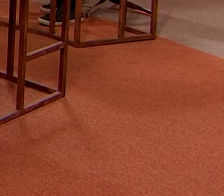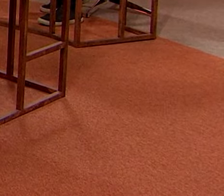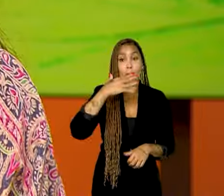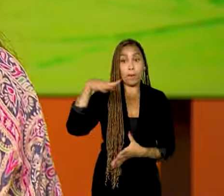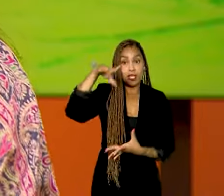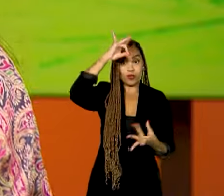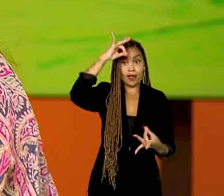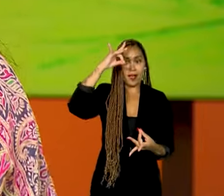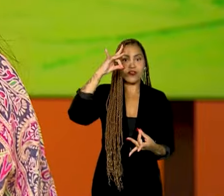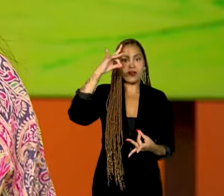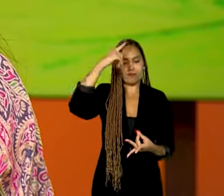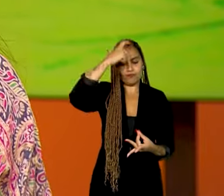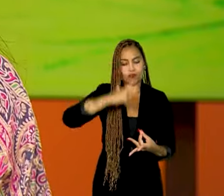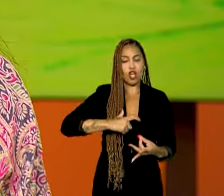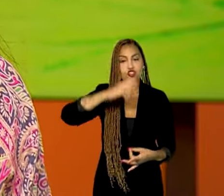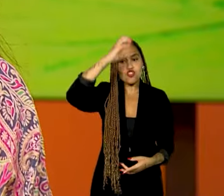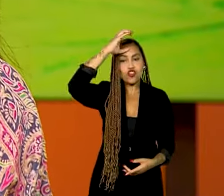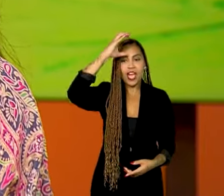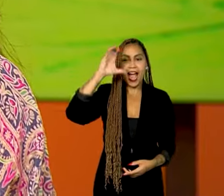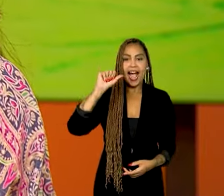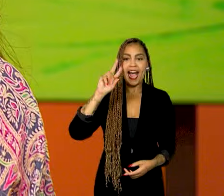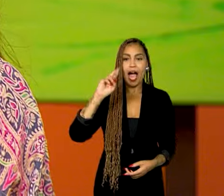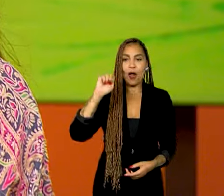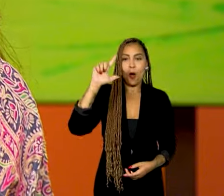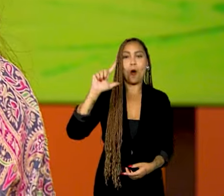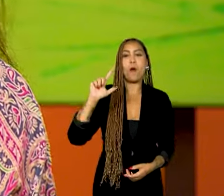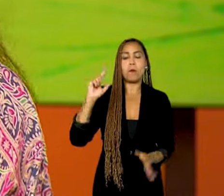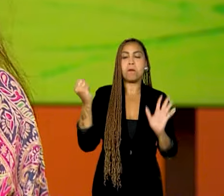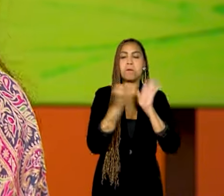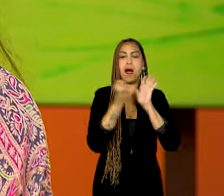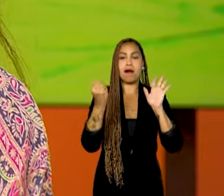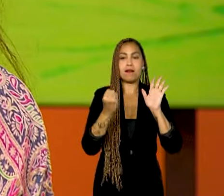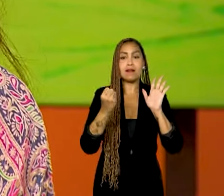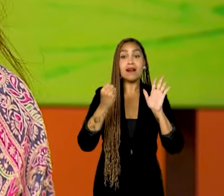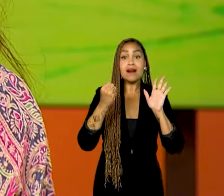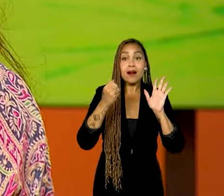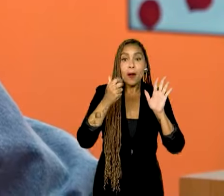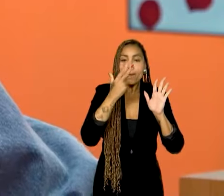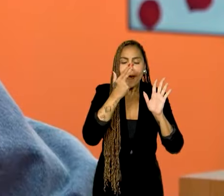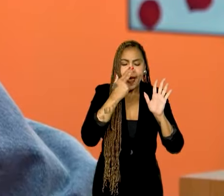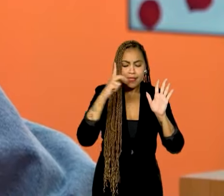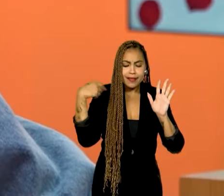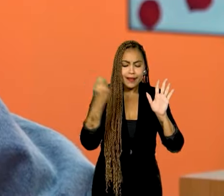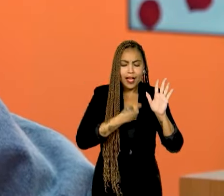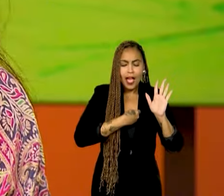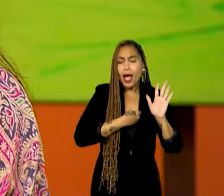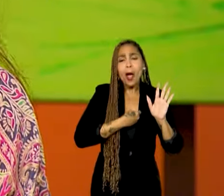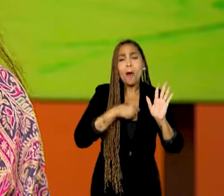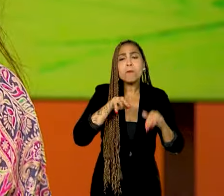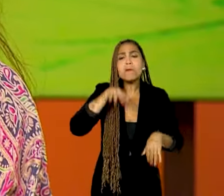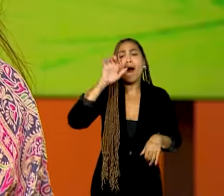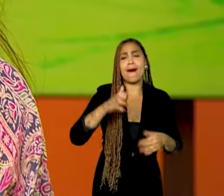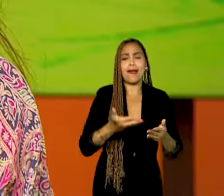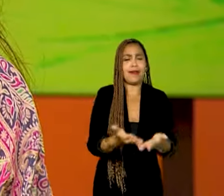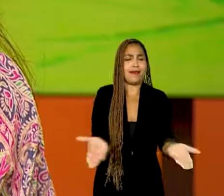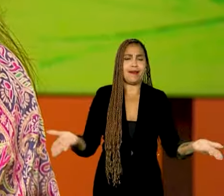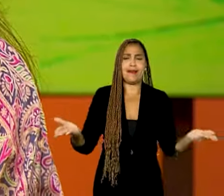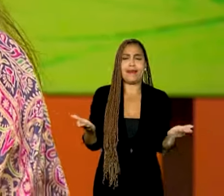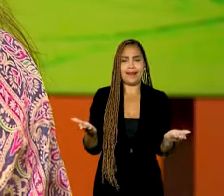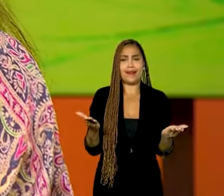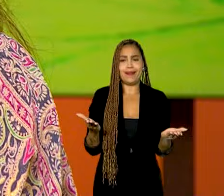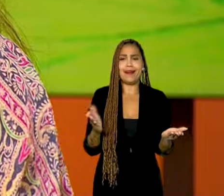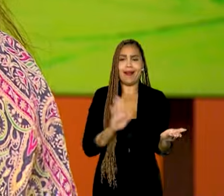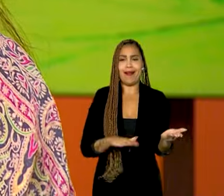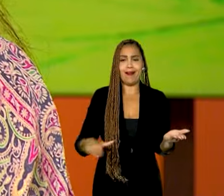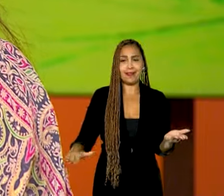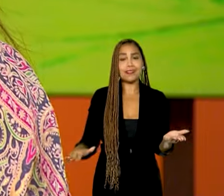tão marcada. Eu acho que, assim, esse personagem, para mim, foi um personagem era missionário. Era uma mãezona da turma, né? Assim, missionário, né? É, com certeza.